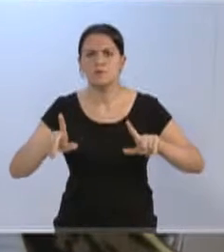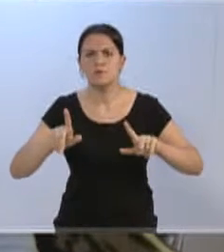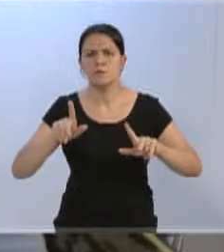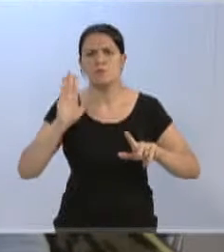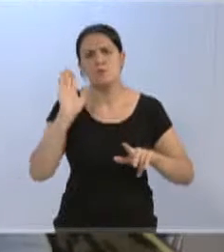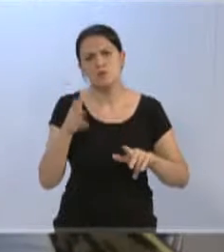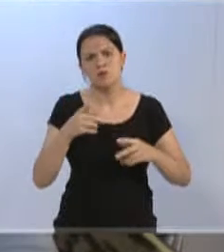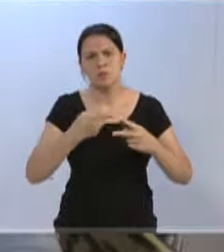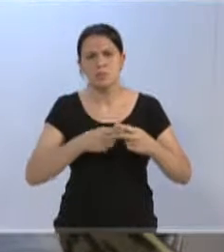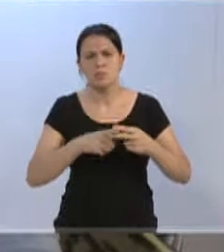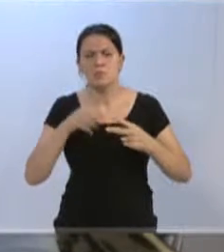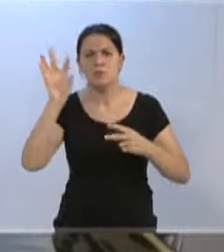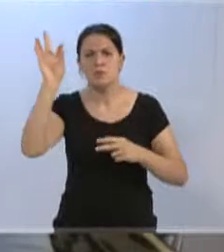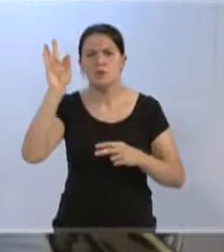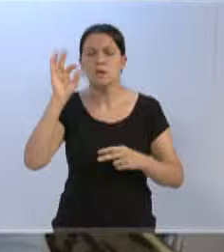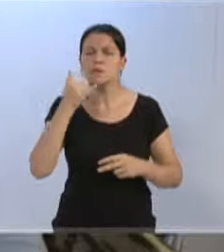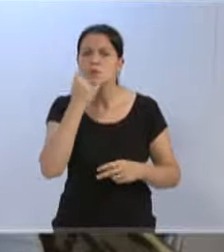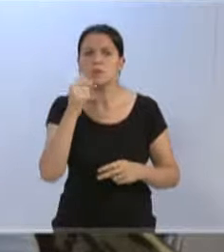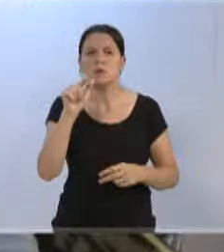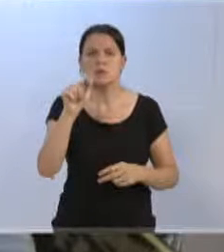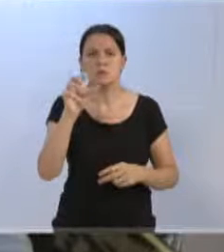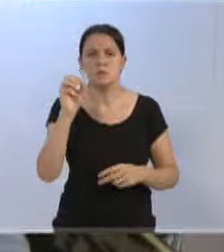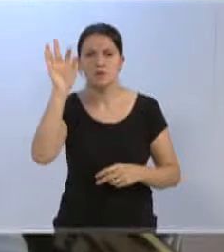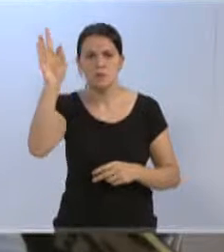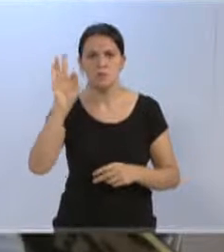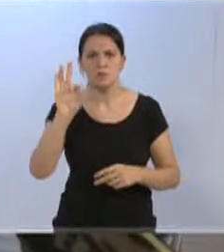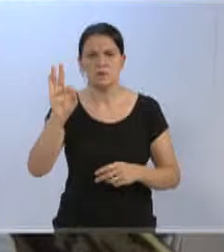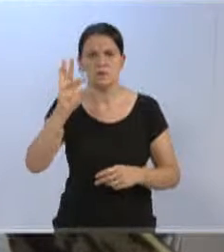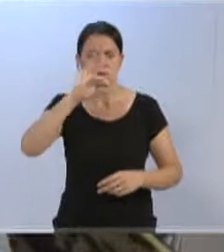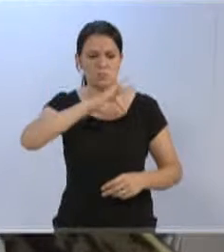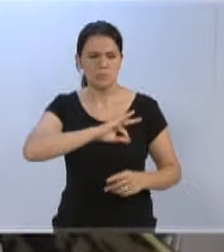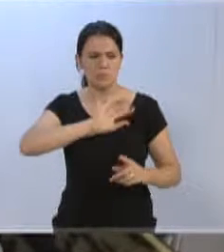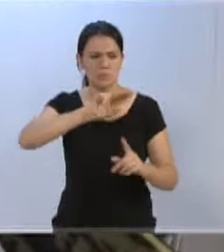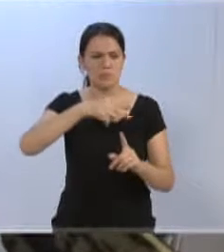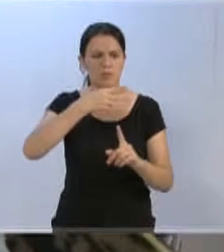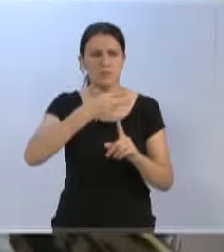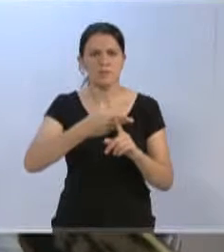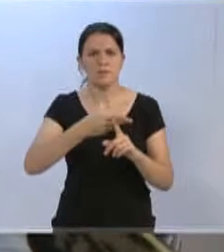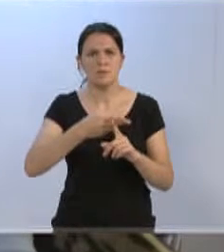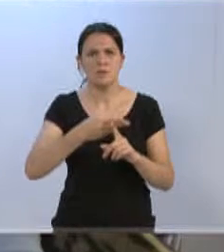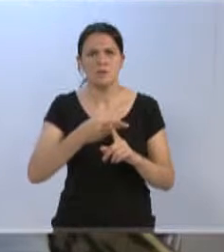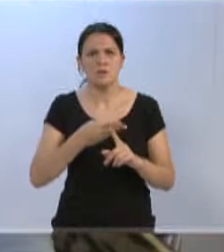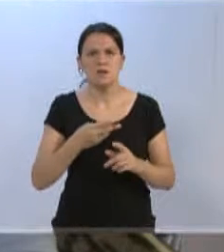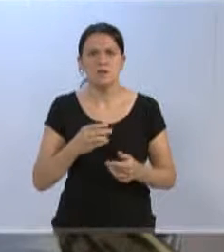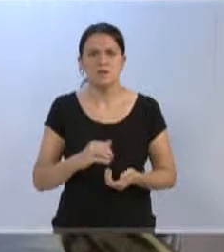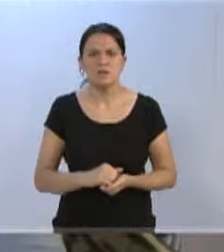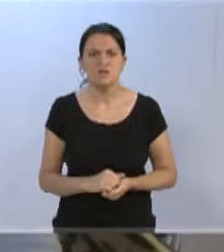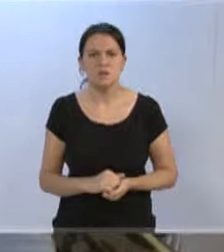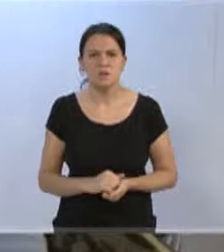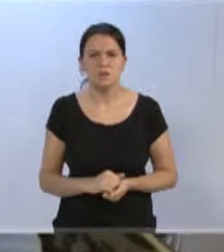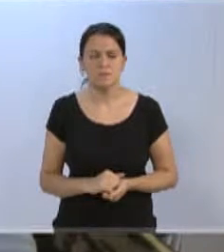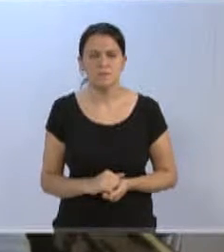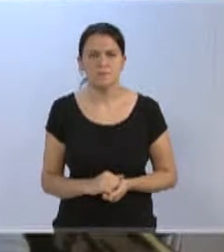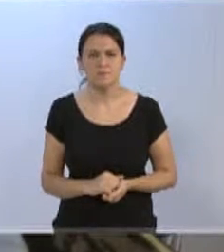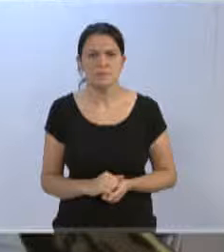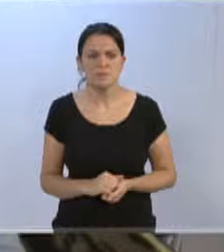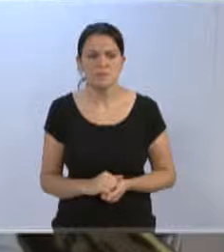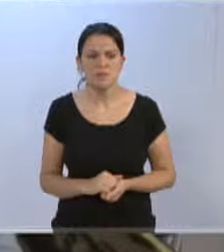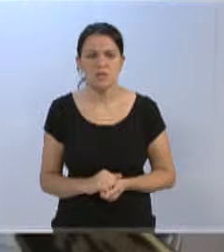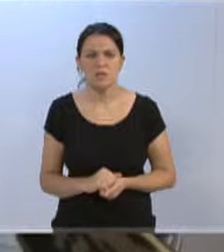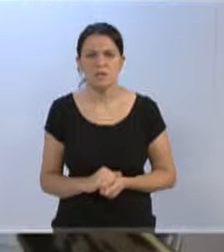essa manutenção dos 70% de gratificação dos diretores das escolas e dos CIs aqui do município de Blumenau. Uma